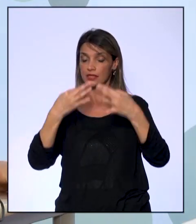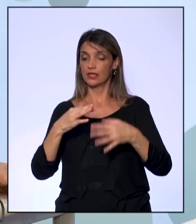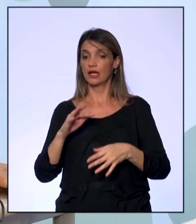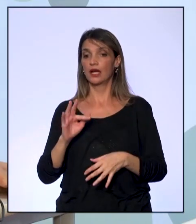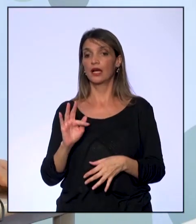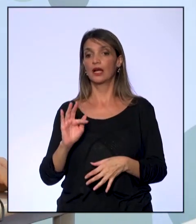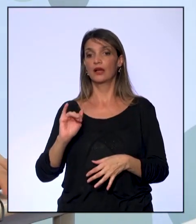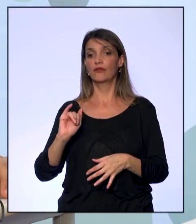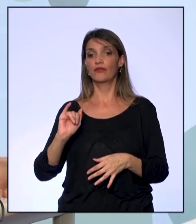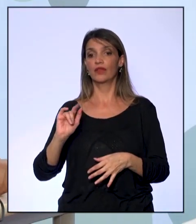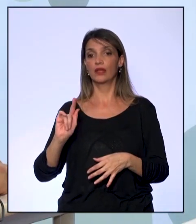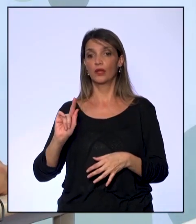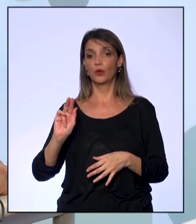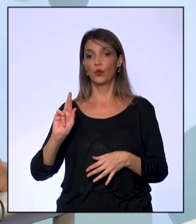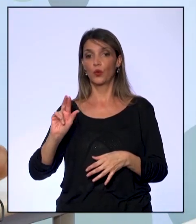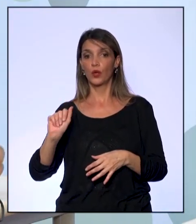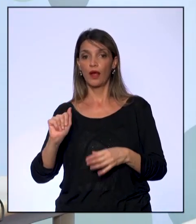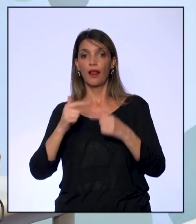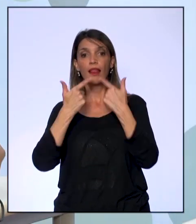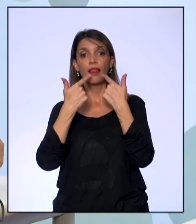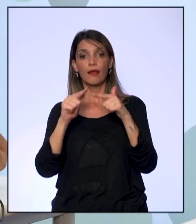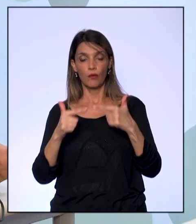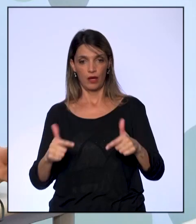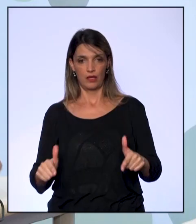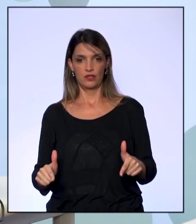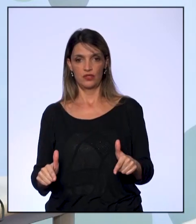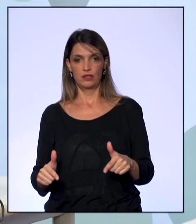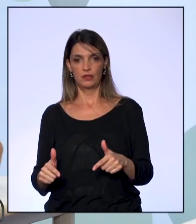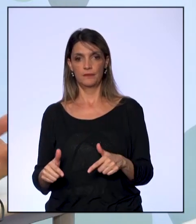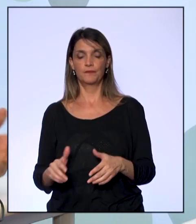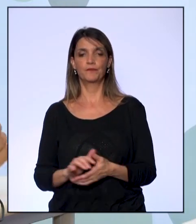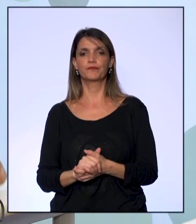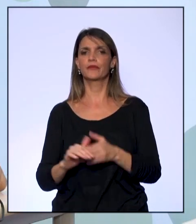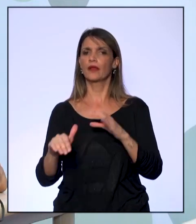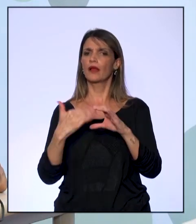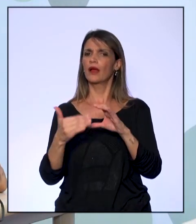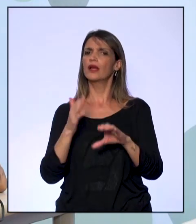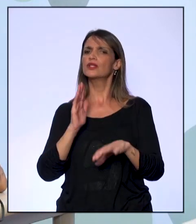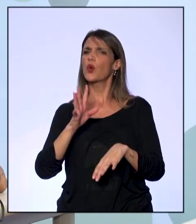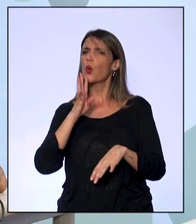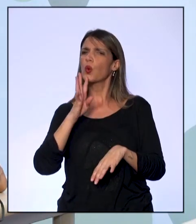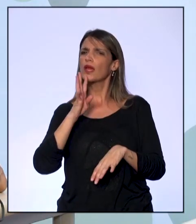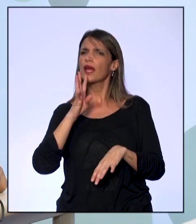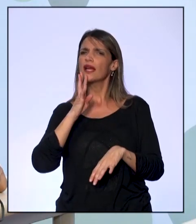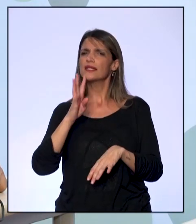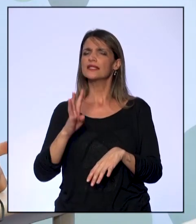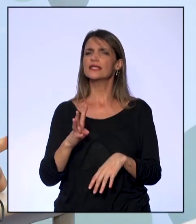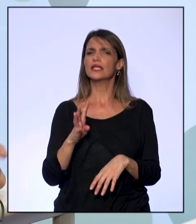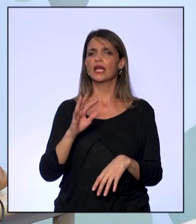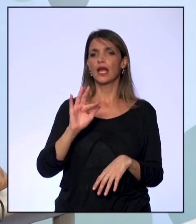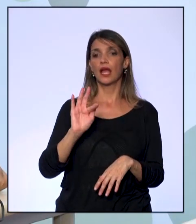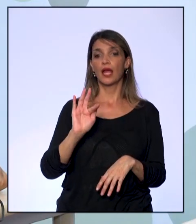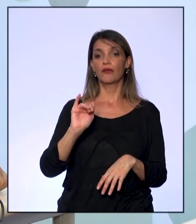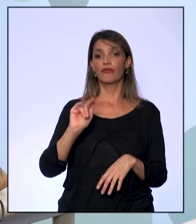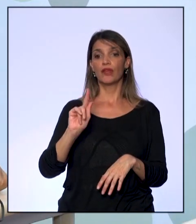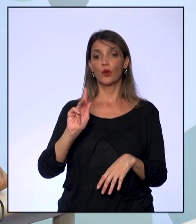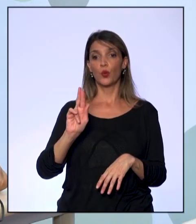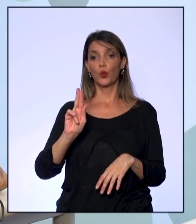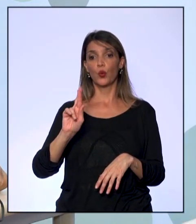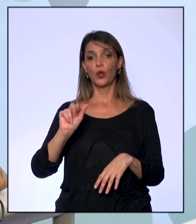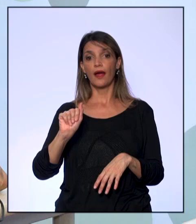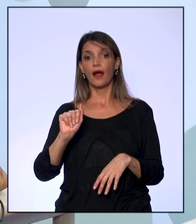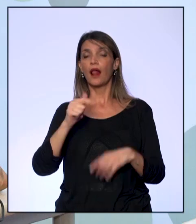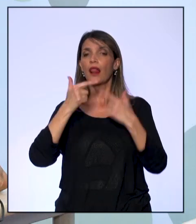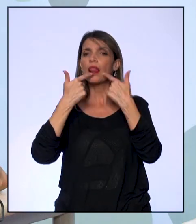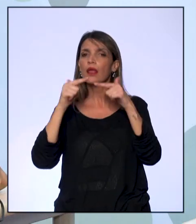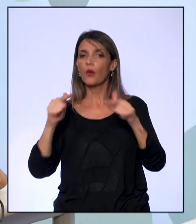em um minuto aí no 7 vocês respondam vocês conhecem já ouviram falar de figuras de linguagem então responda ao e